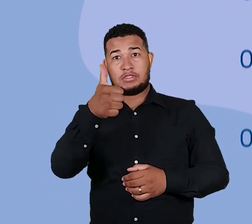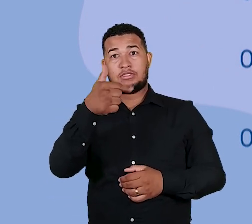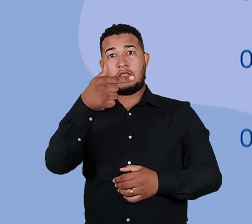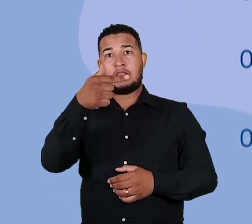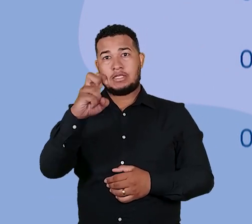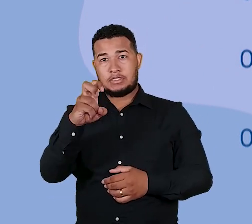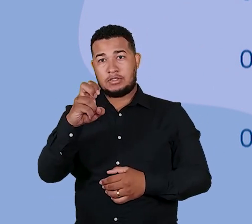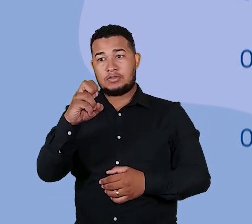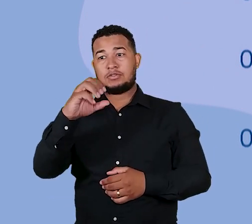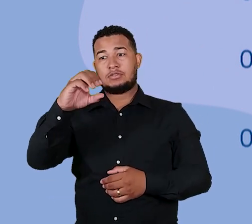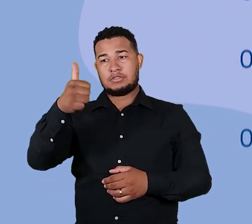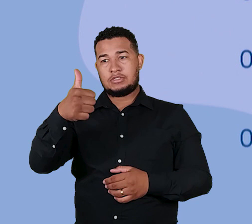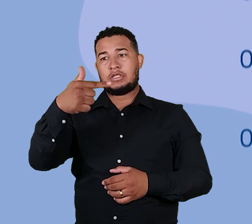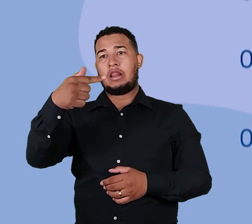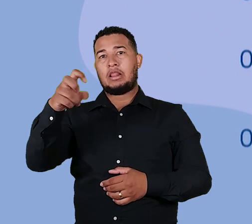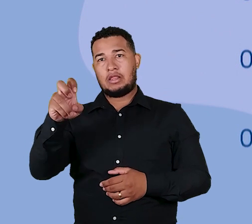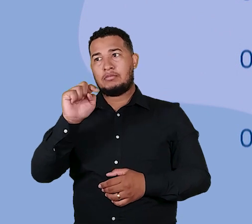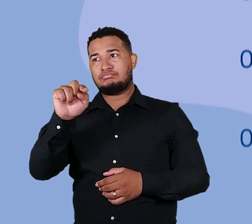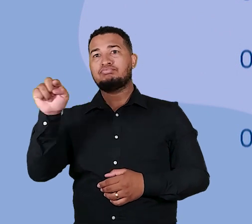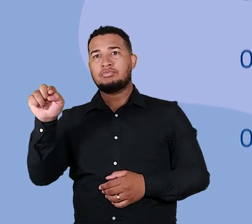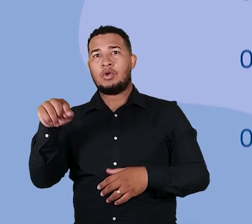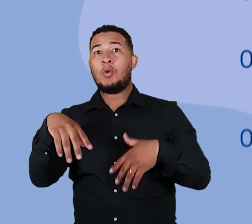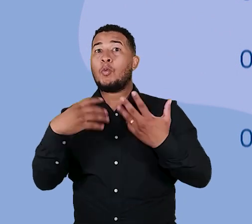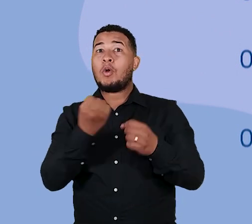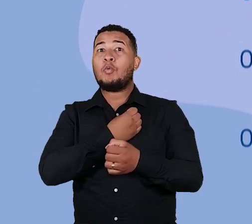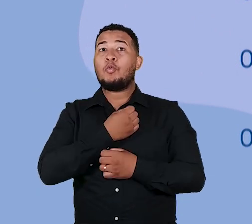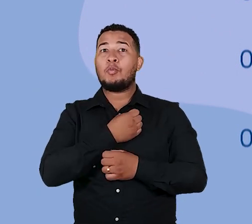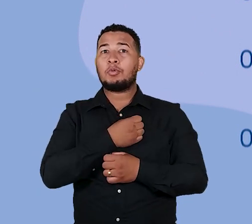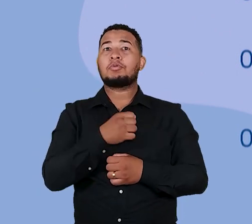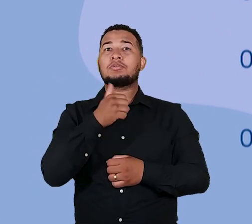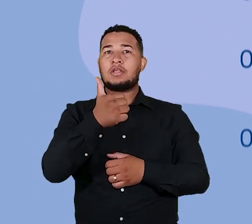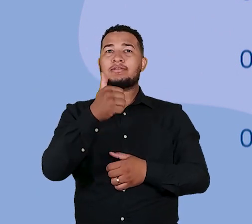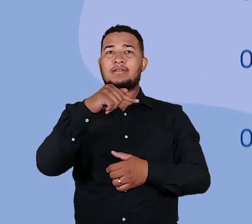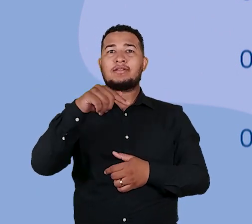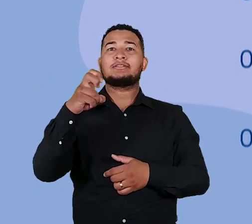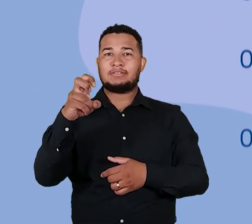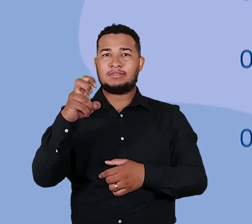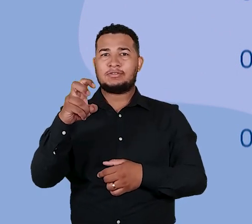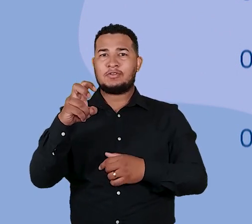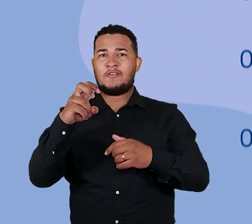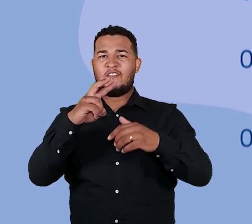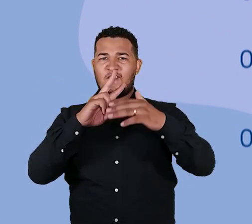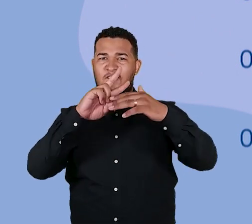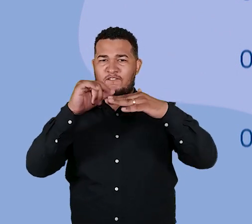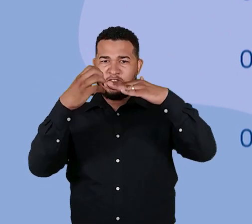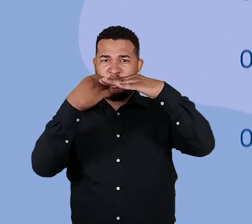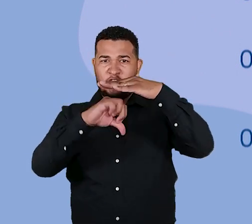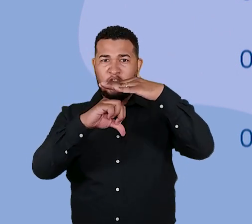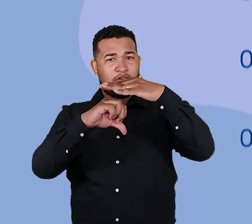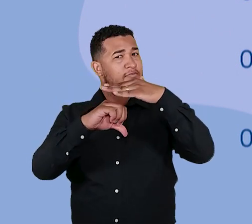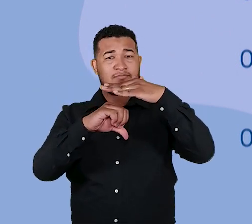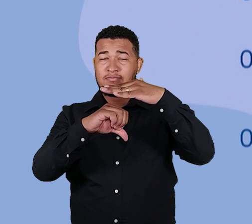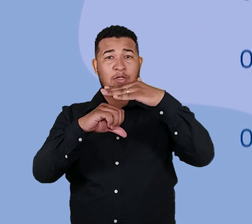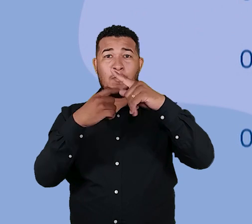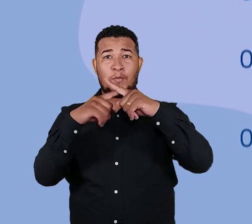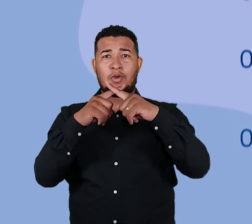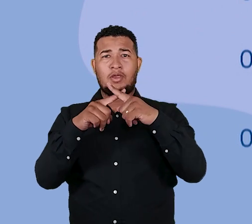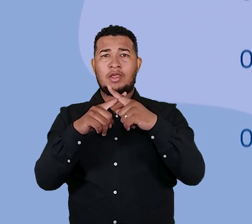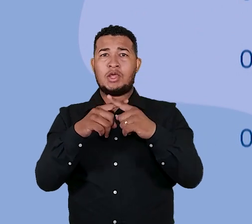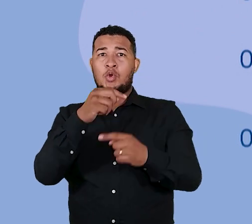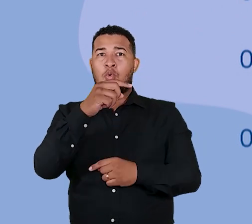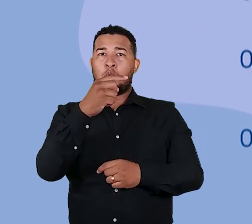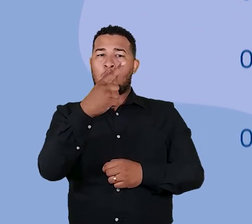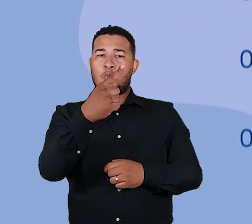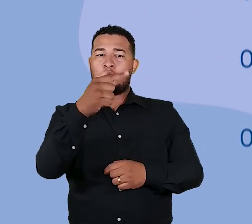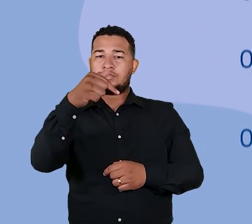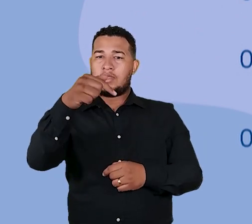0,175, 175 reticências. Qual o número que está repetindo? 175. Vai ser sobre 9? Não. Sobre 99?